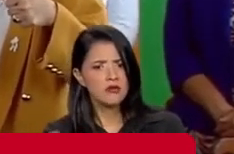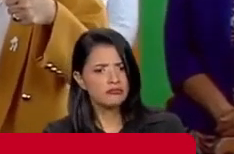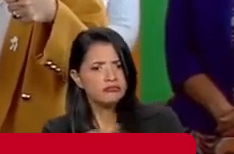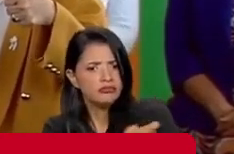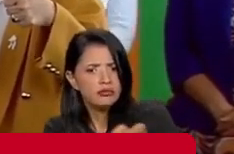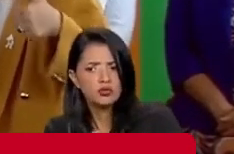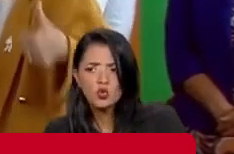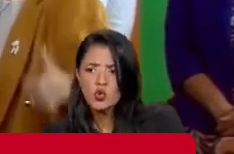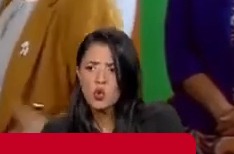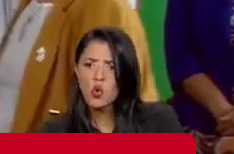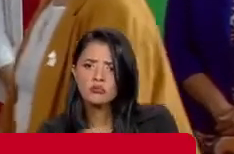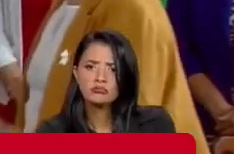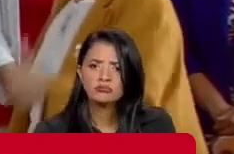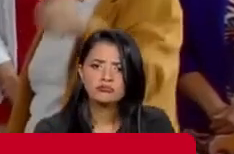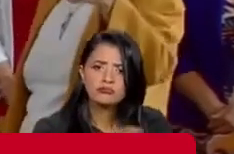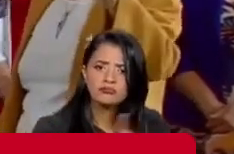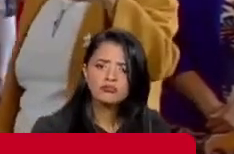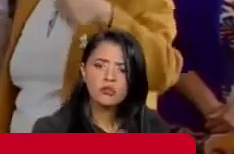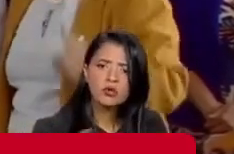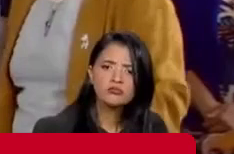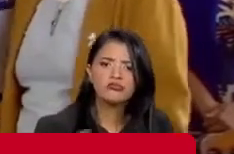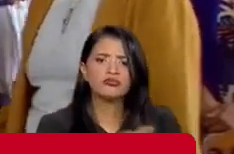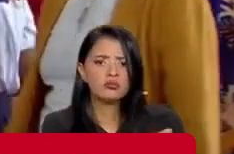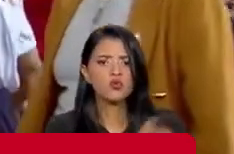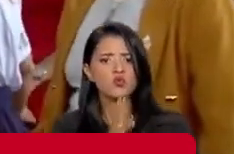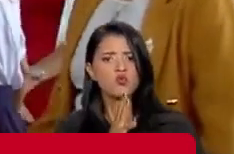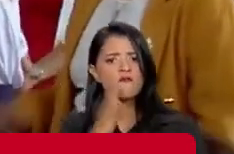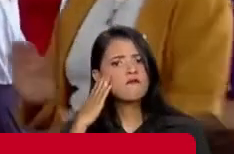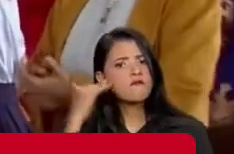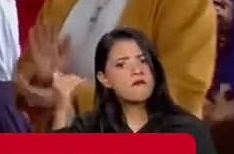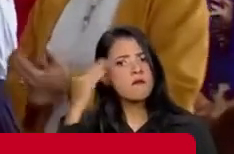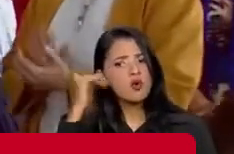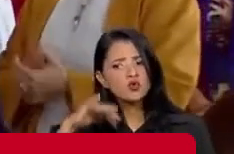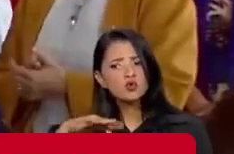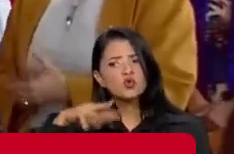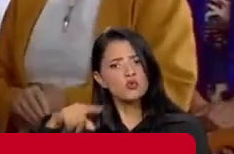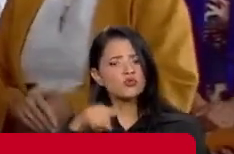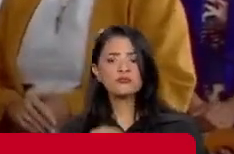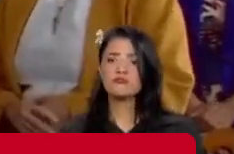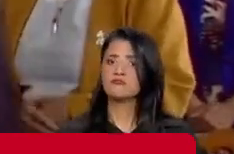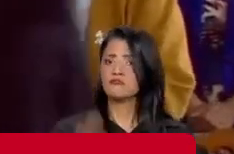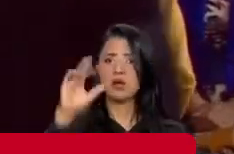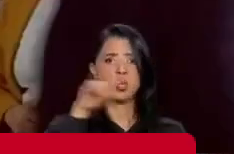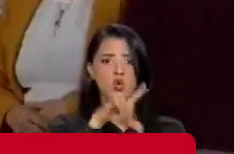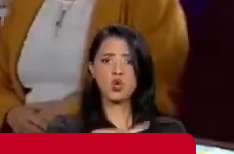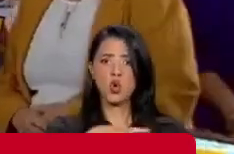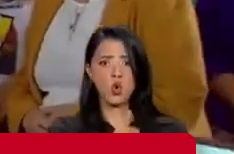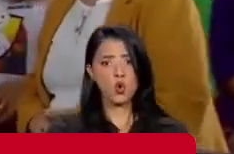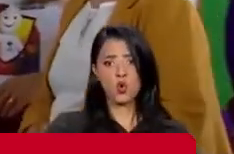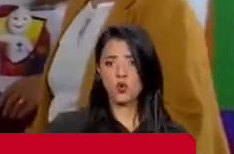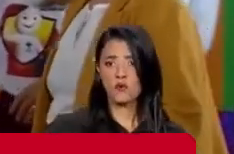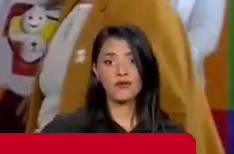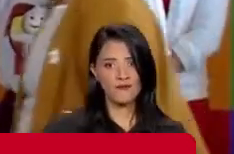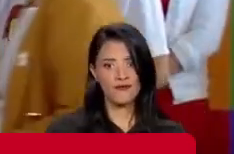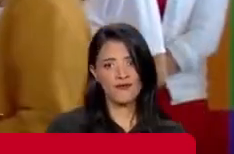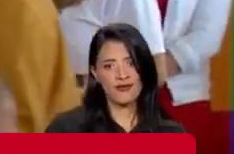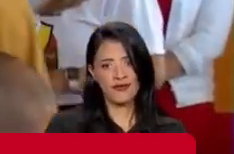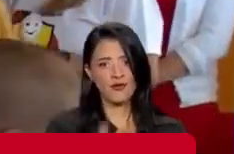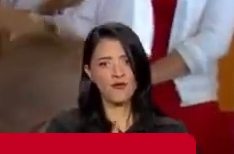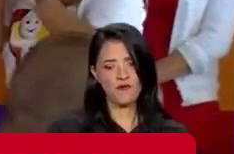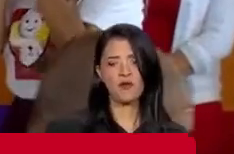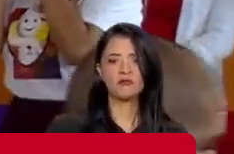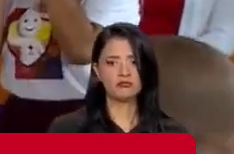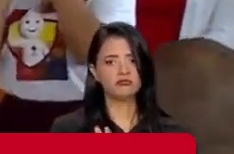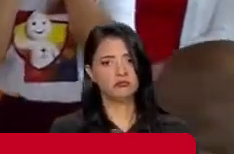cobertura que são reconhecidos mundialmente como dos maiores, né? E o governo do presidente Lula preocupa-se